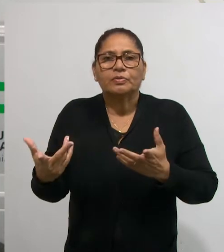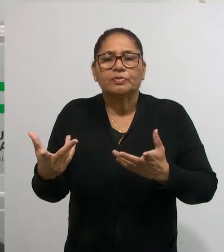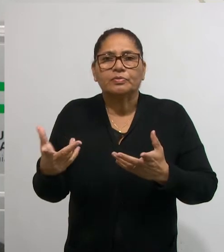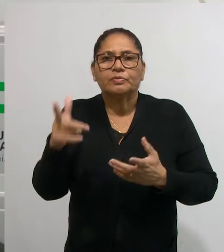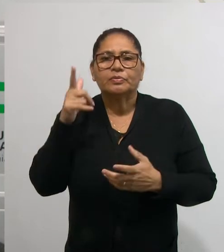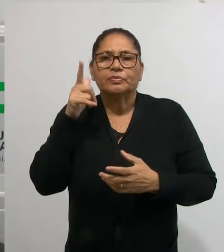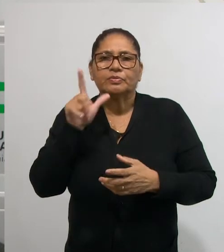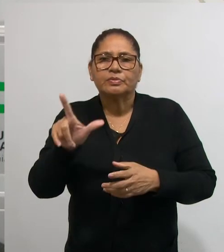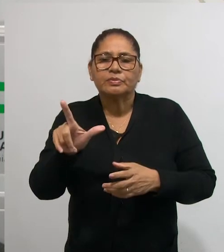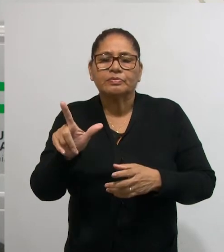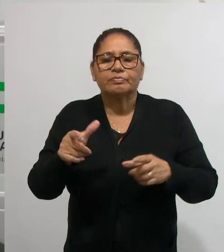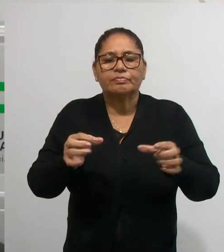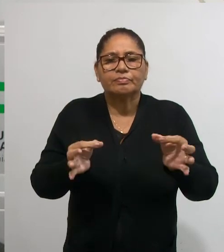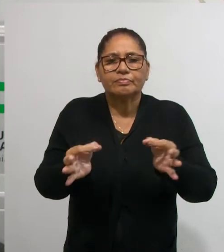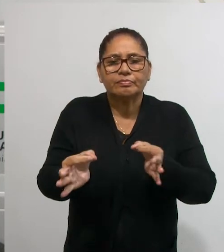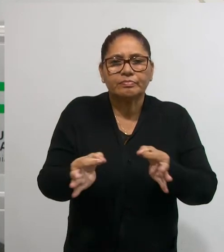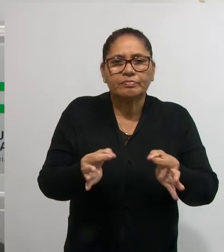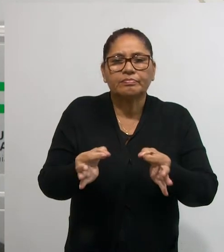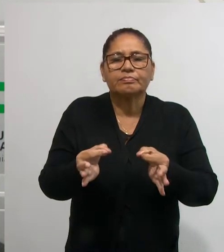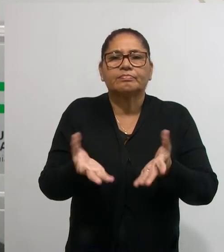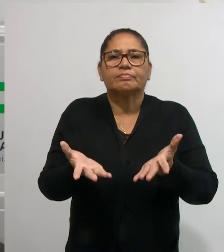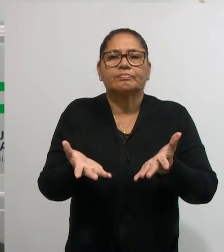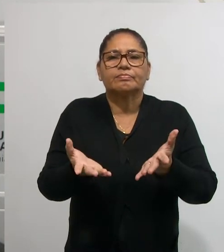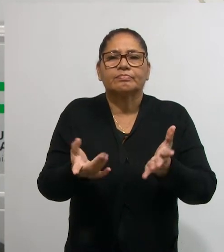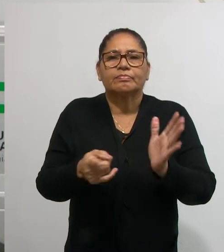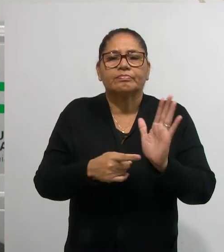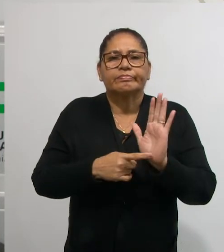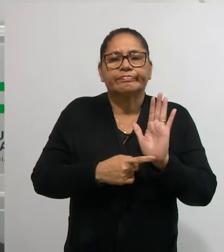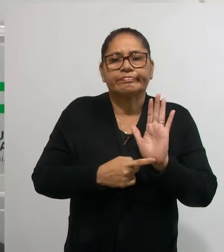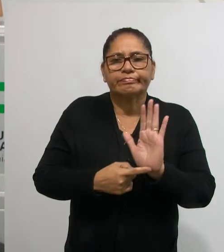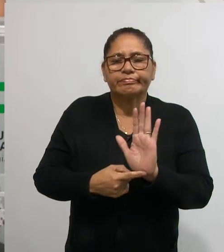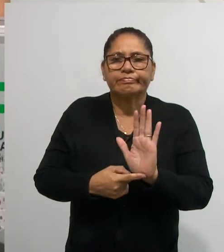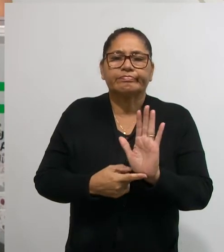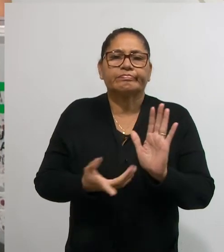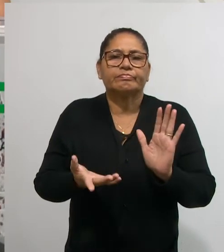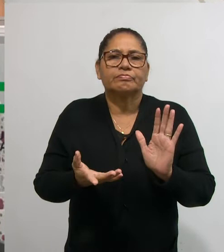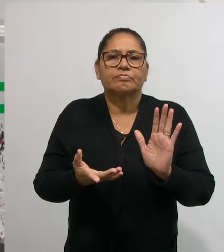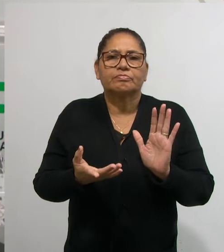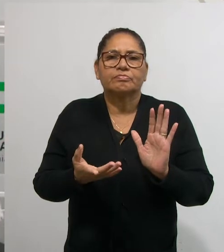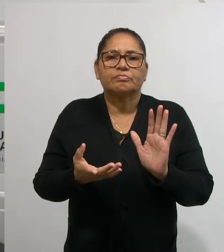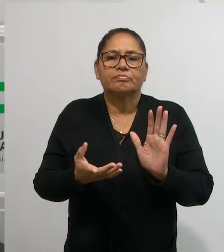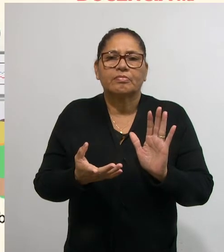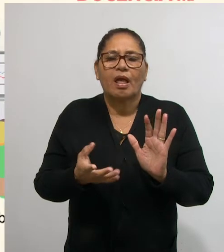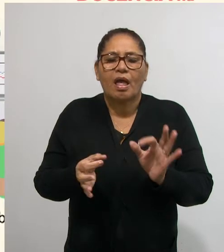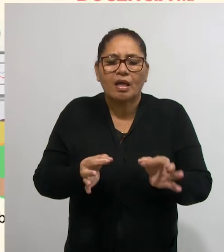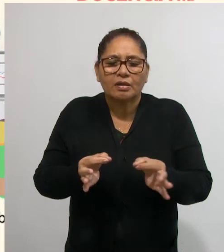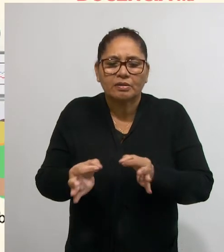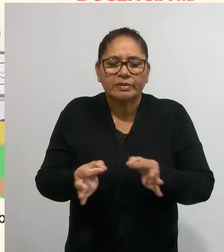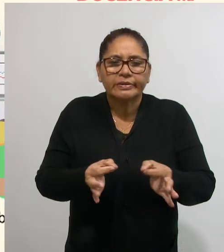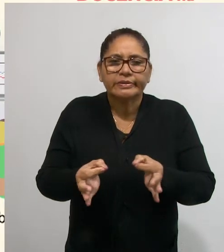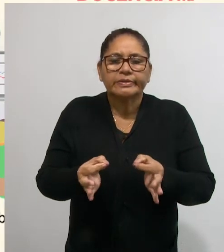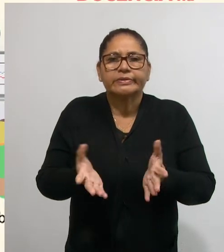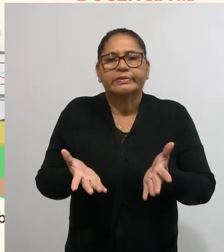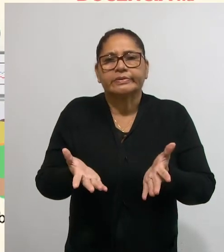consegue organizar, dirigir as situações de aprendizagem de forma planejada, organizada e operacionalizada,